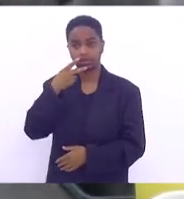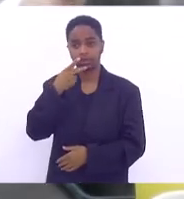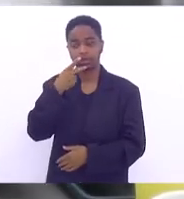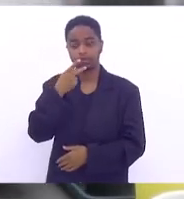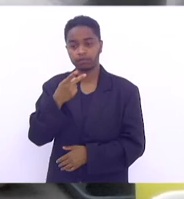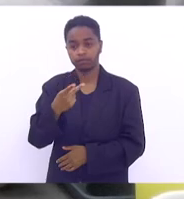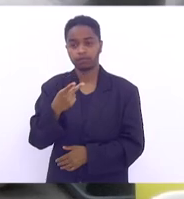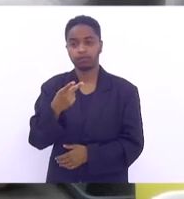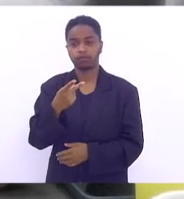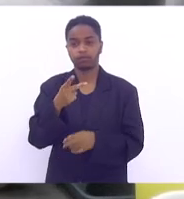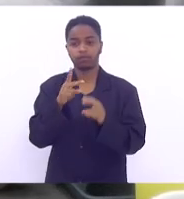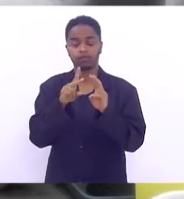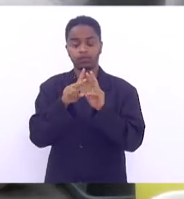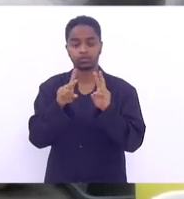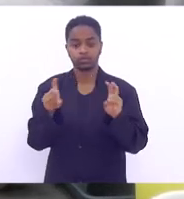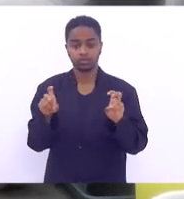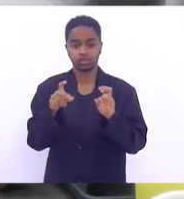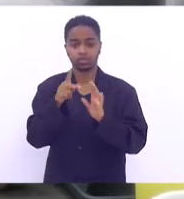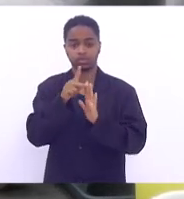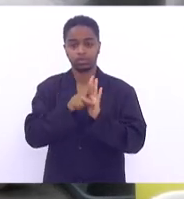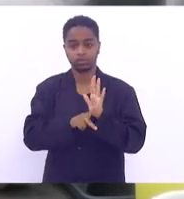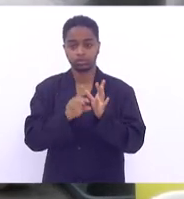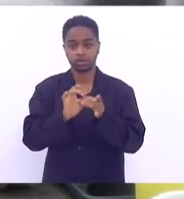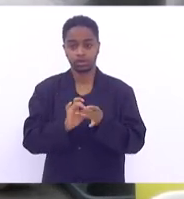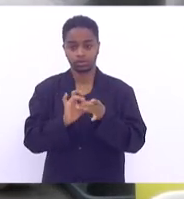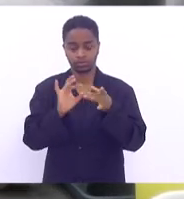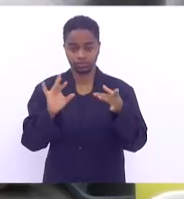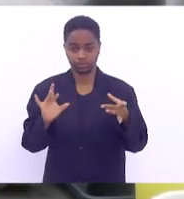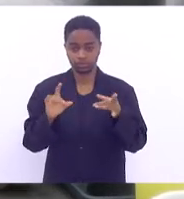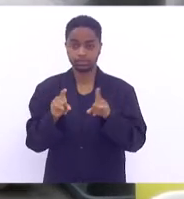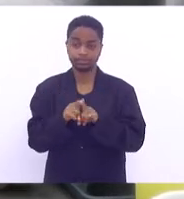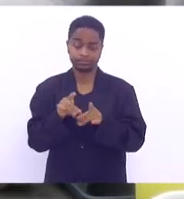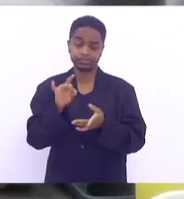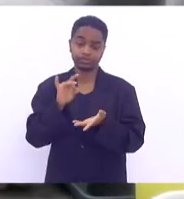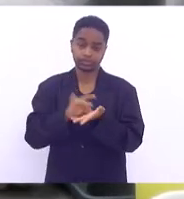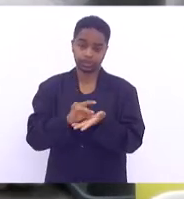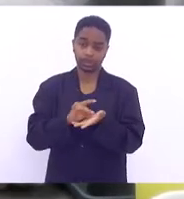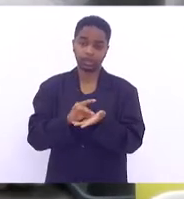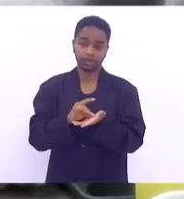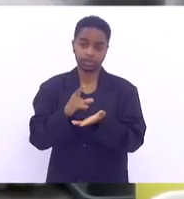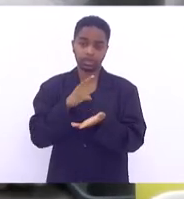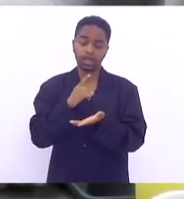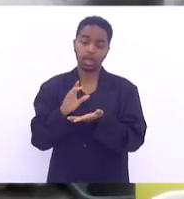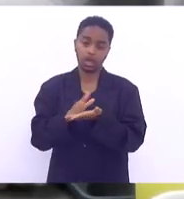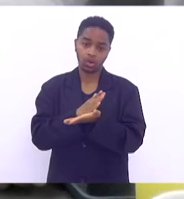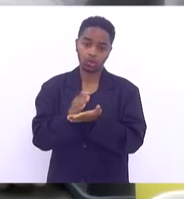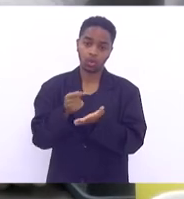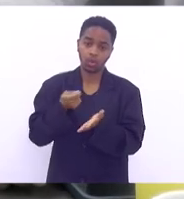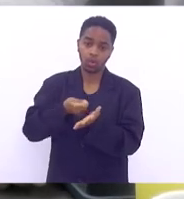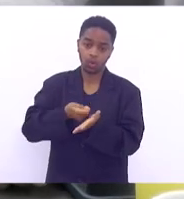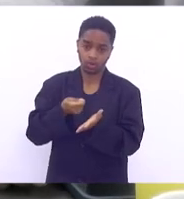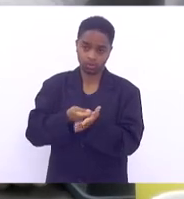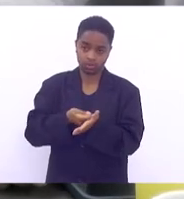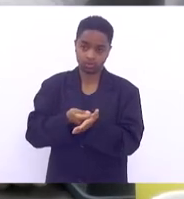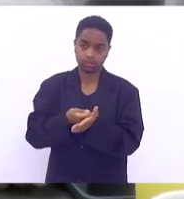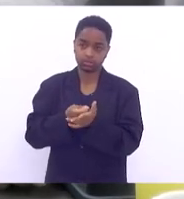relação a projetos autorizativos, e aí realmente existem aqueles que são de obrigação